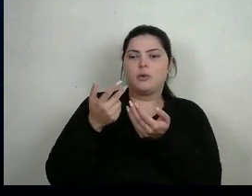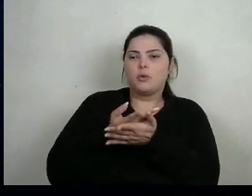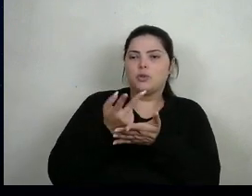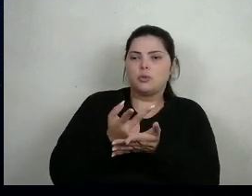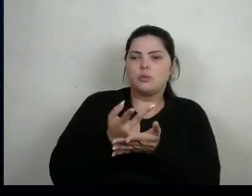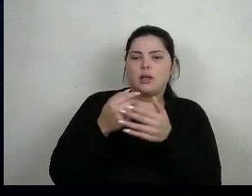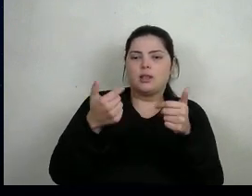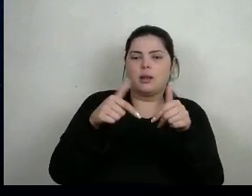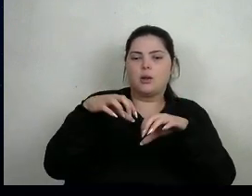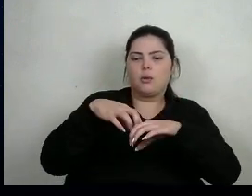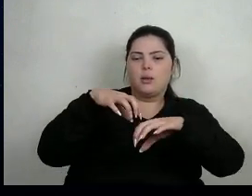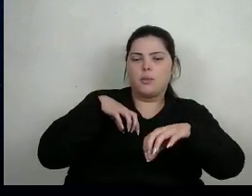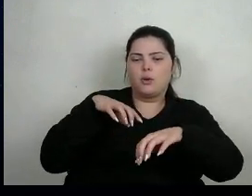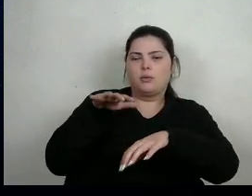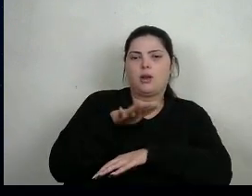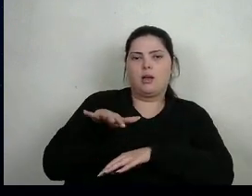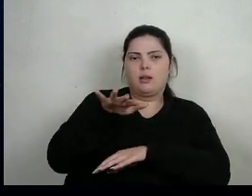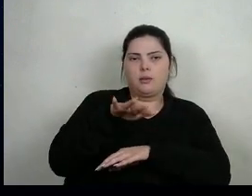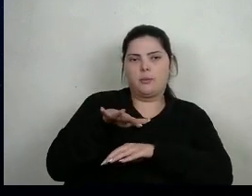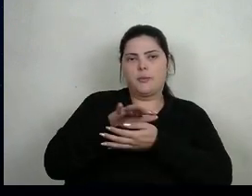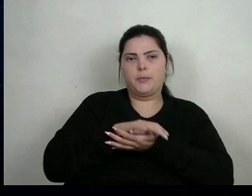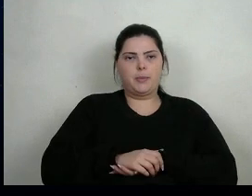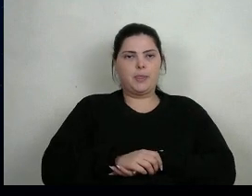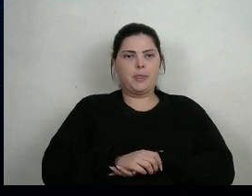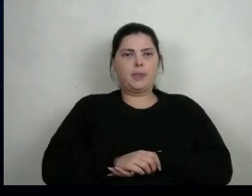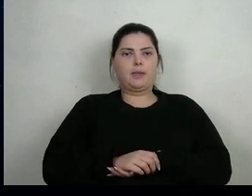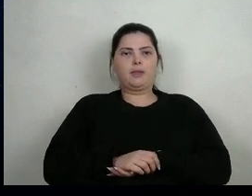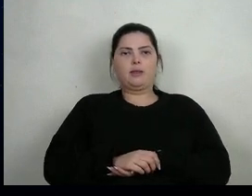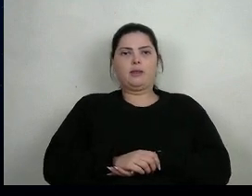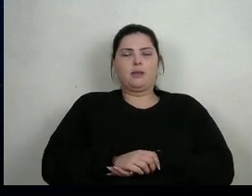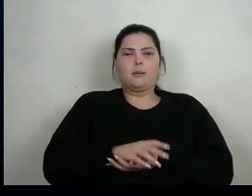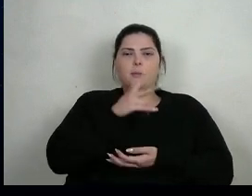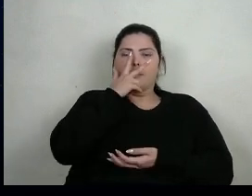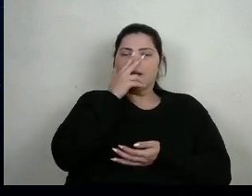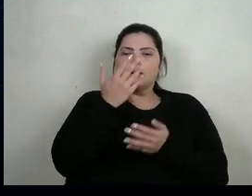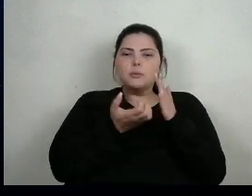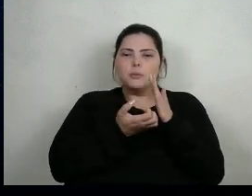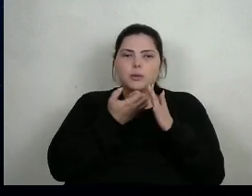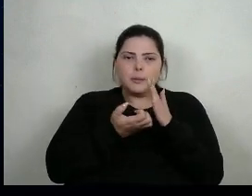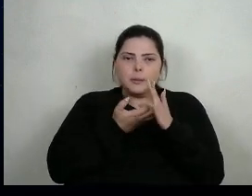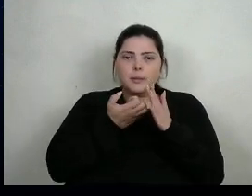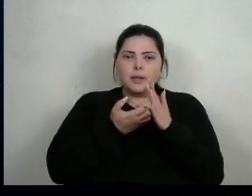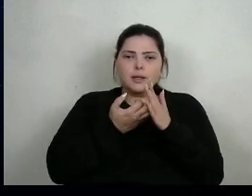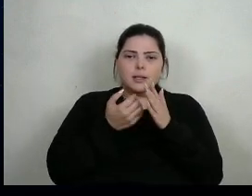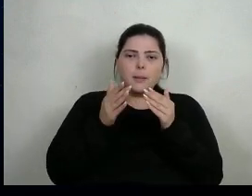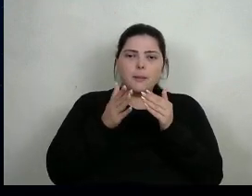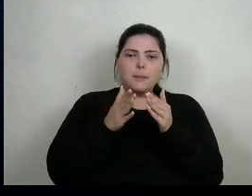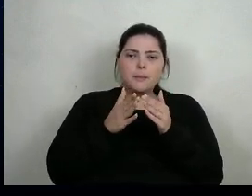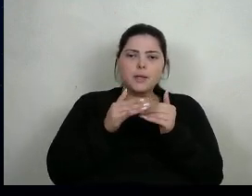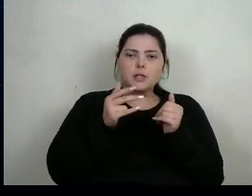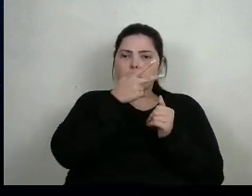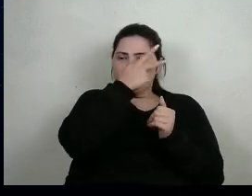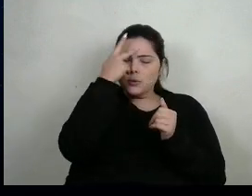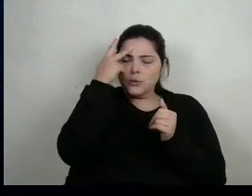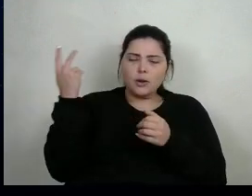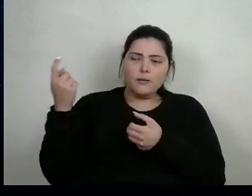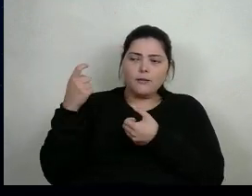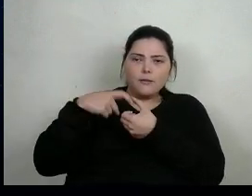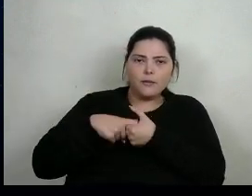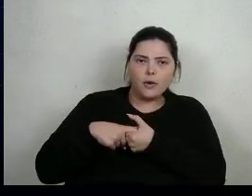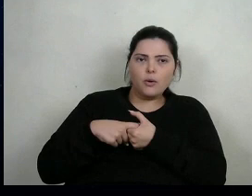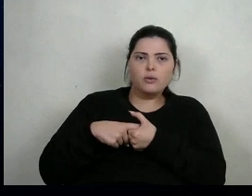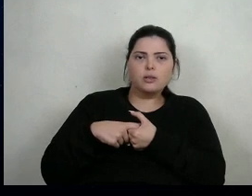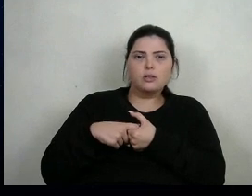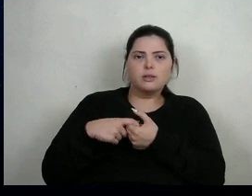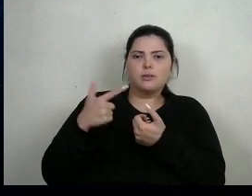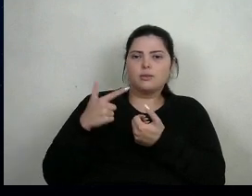remoto na nossa área por mais que as empresas estejam pedindo para as pessoas voltarem Esse é um caminho sem volta a gente